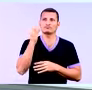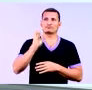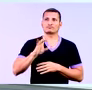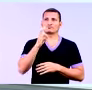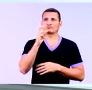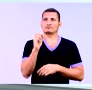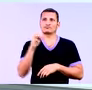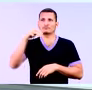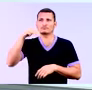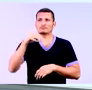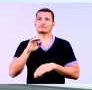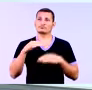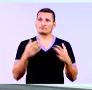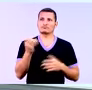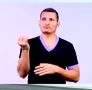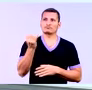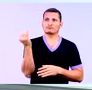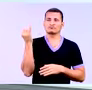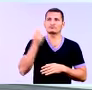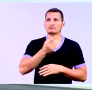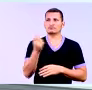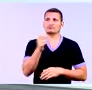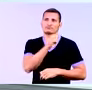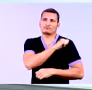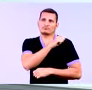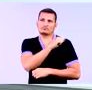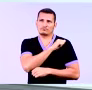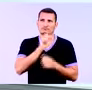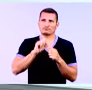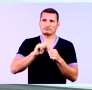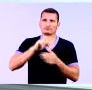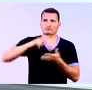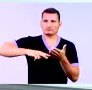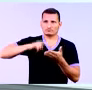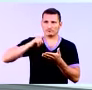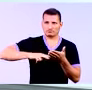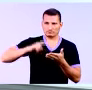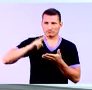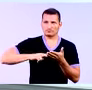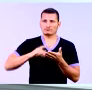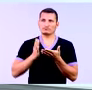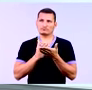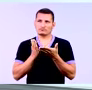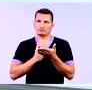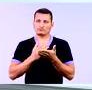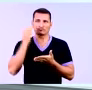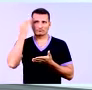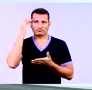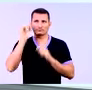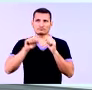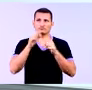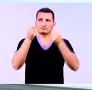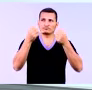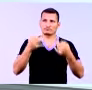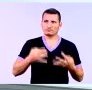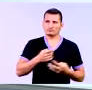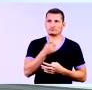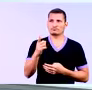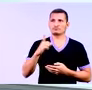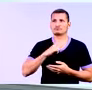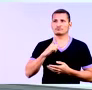é fundamental que você, aluno, faça a leitura do material para que você possa compreender o que foi falado, para que você